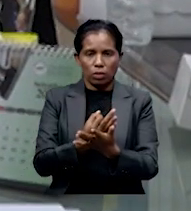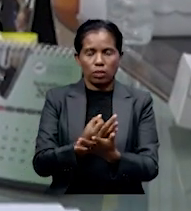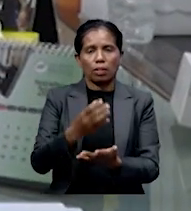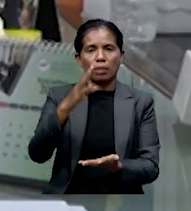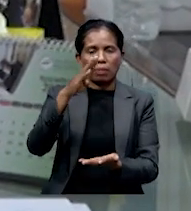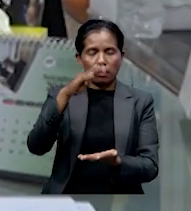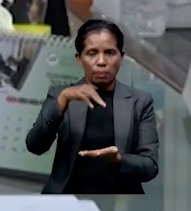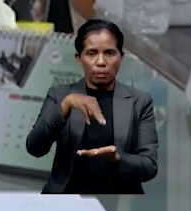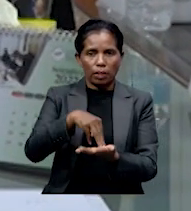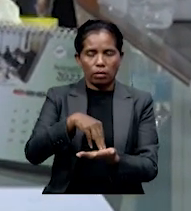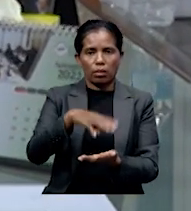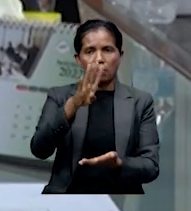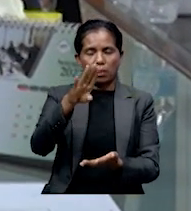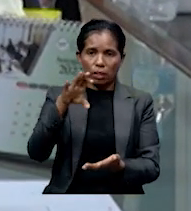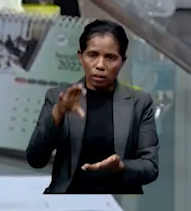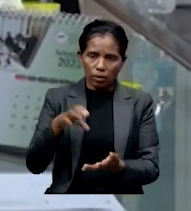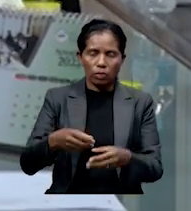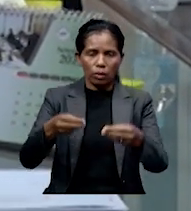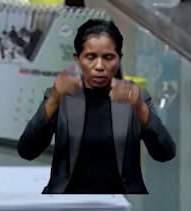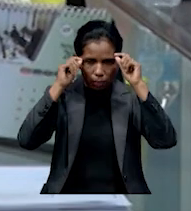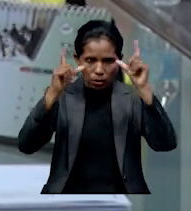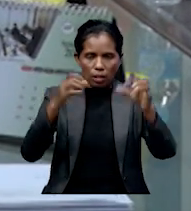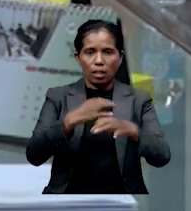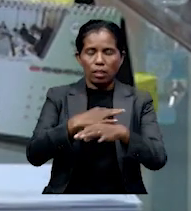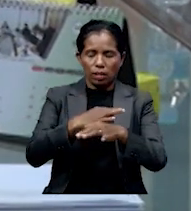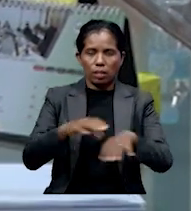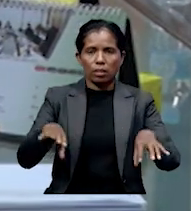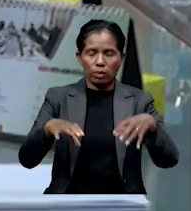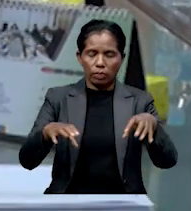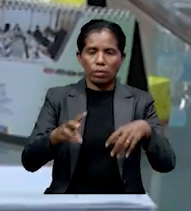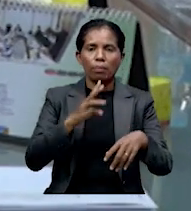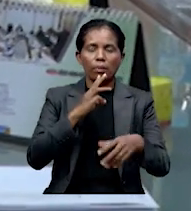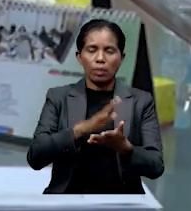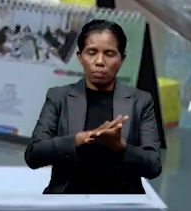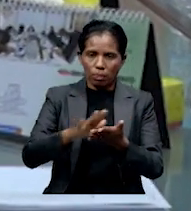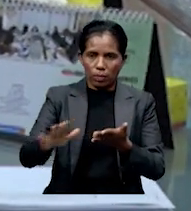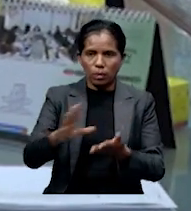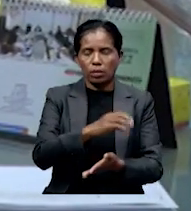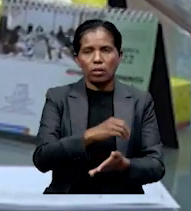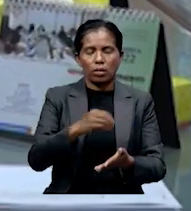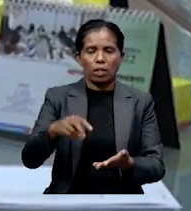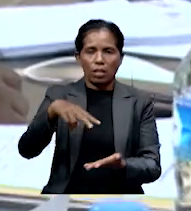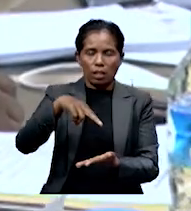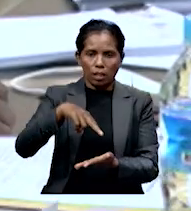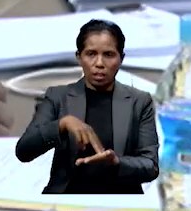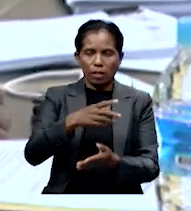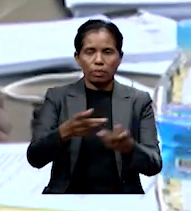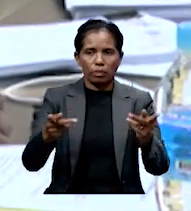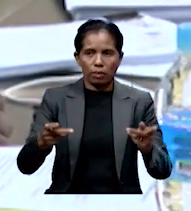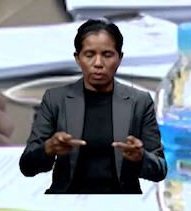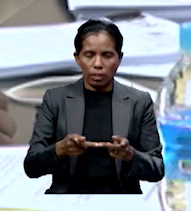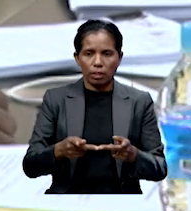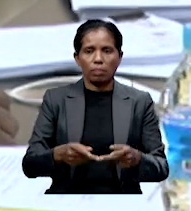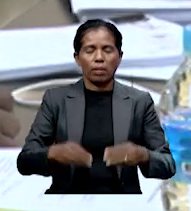atus hatresin para Timor-Leste, onde haria sistema bemos no saneamento, além de haria centro excelente para